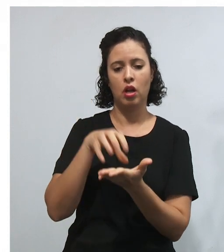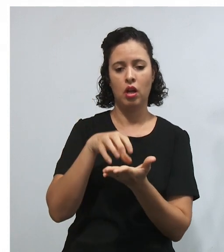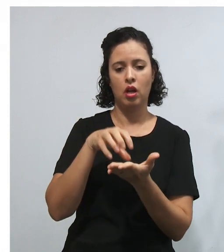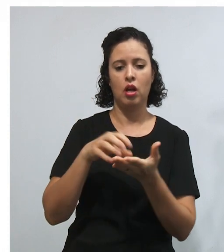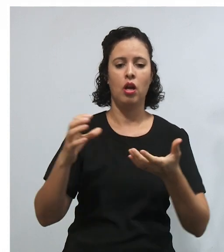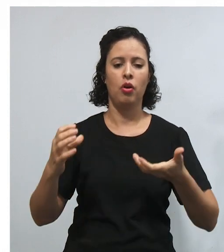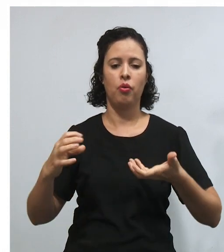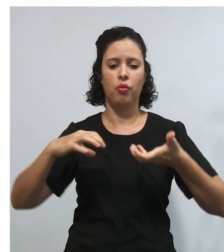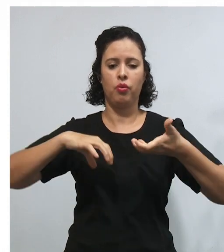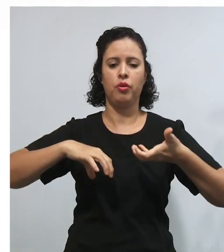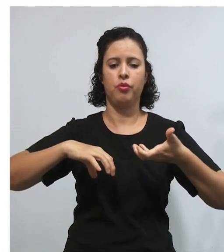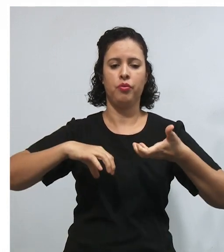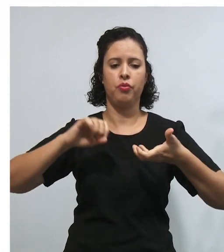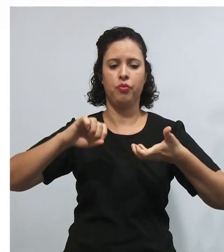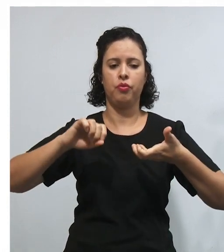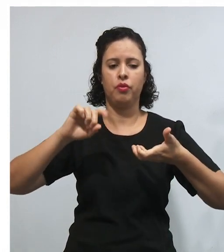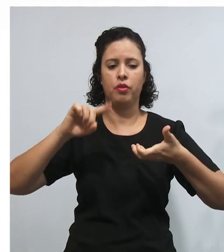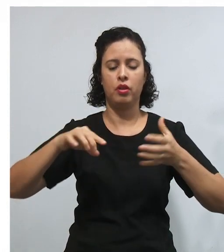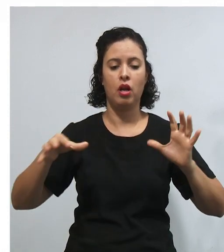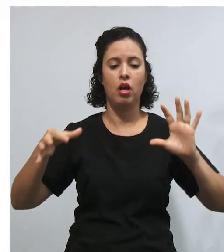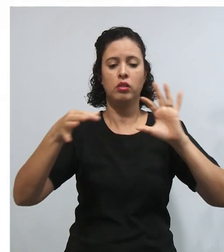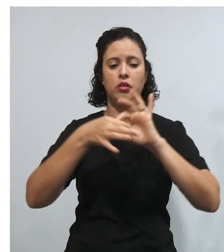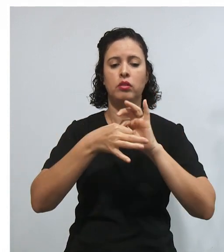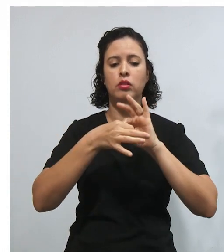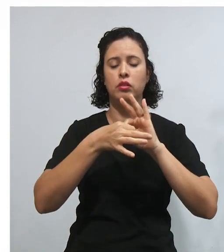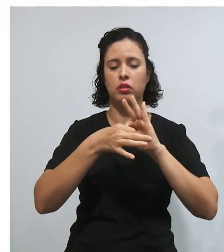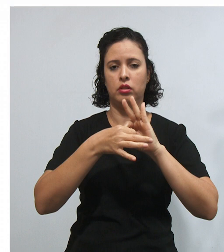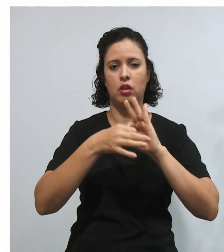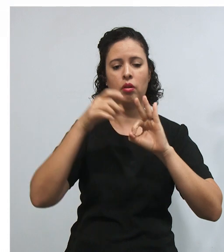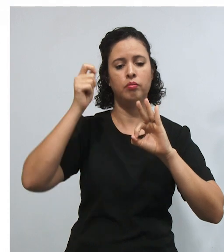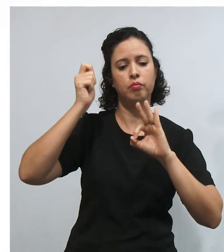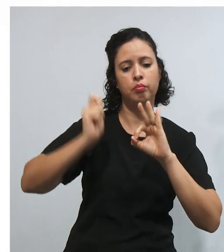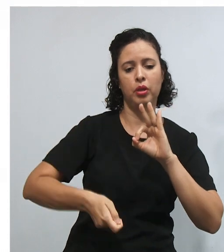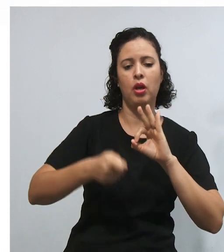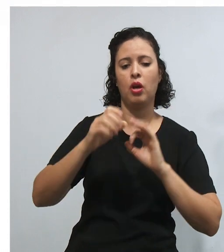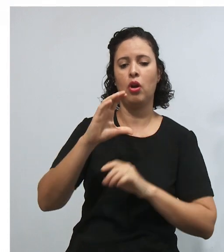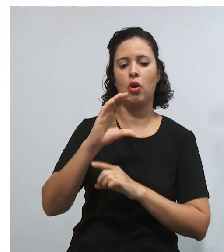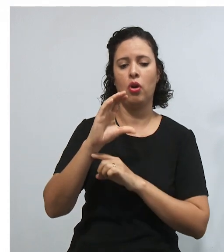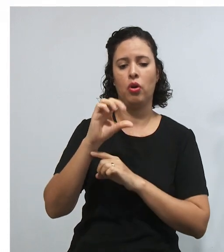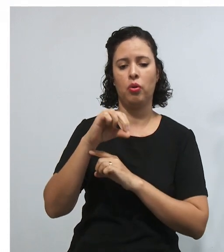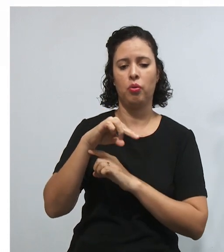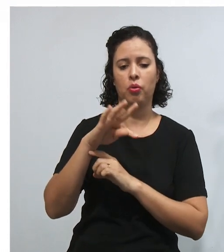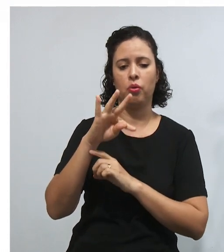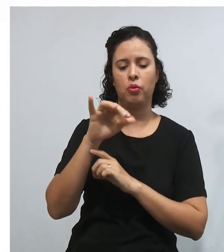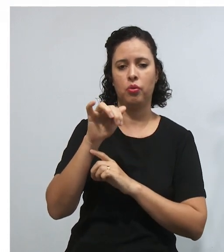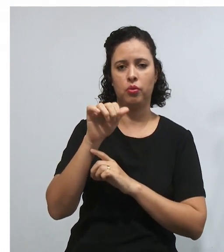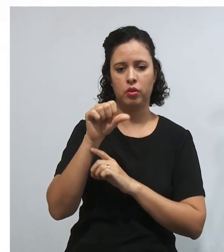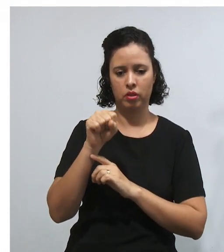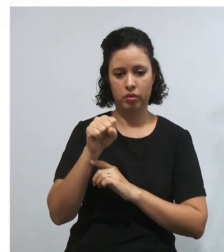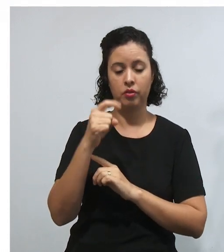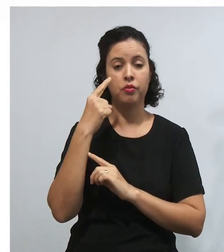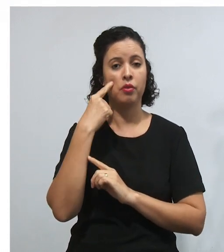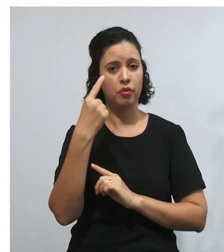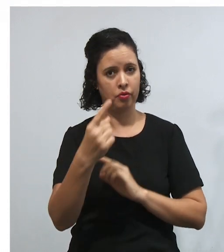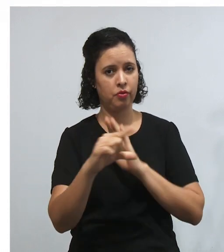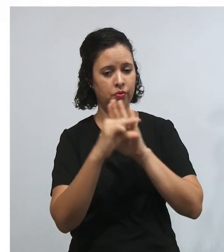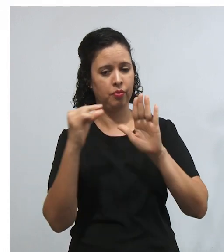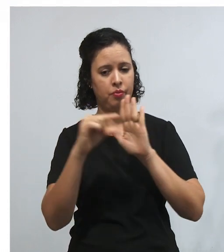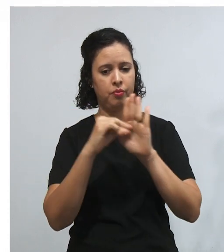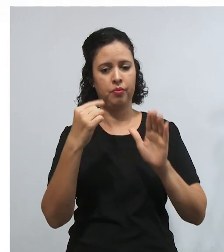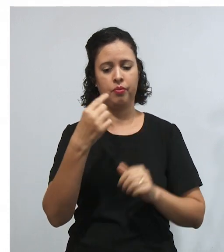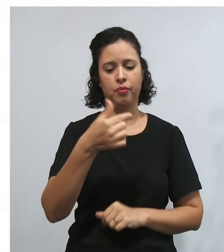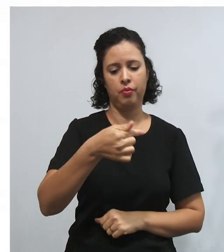Congresso Nacional com o auxílio do Tribunal de Contas. Vocês vão ver essa redação lá no